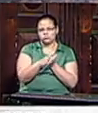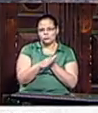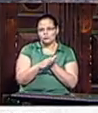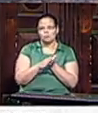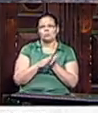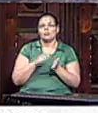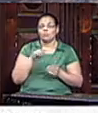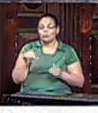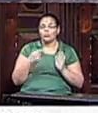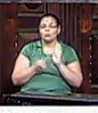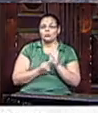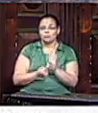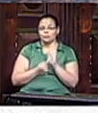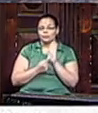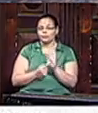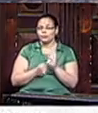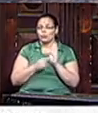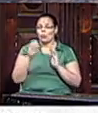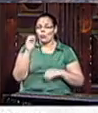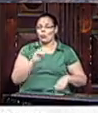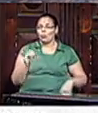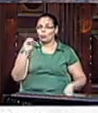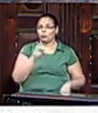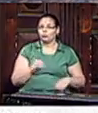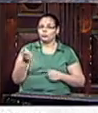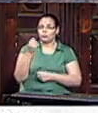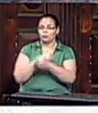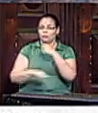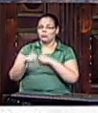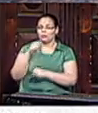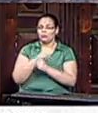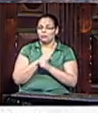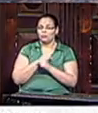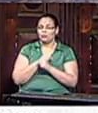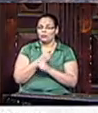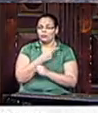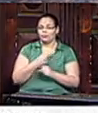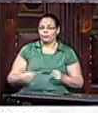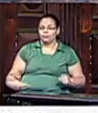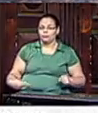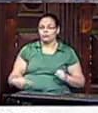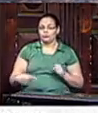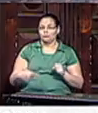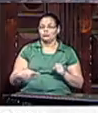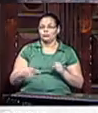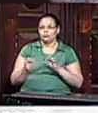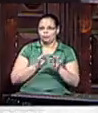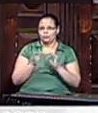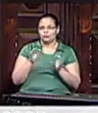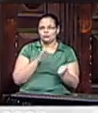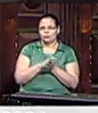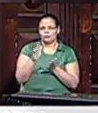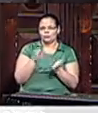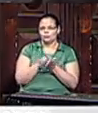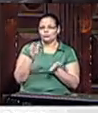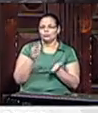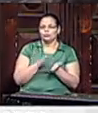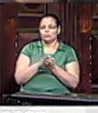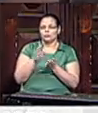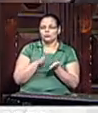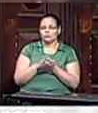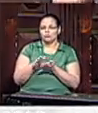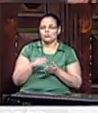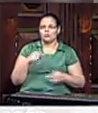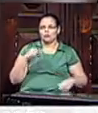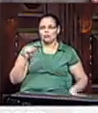nós apresentamos em outubro do ano passado. Presidente, esse projeto foi publicado, que é a cassação da medalha do senhor